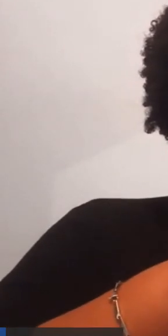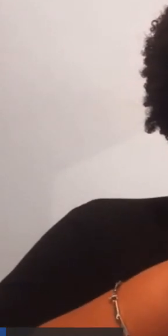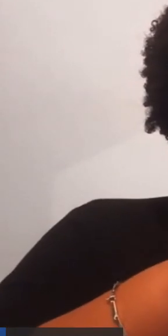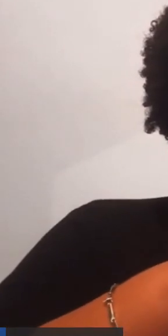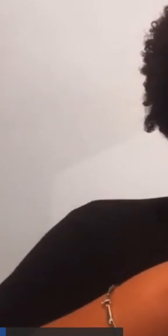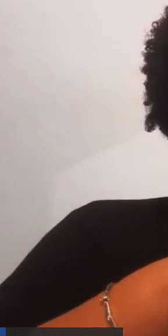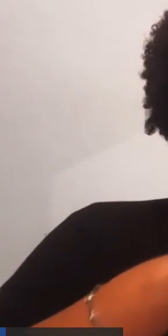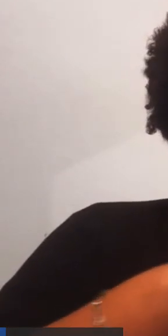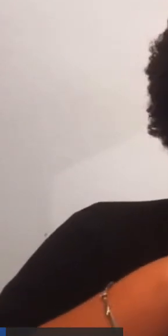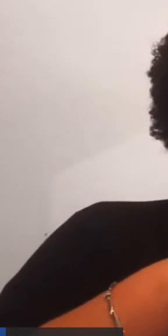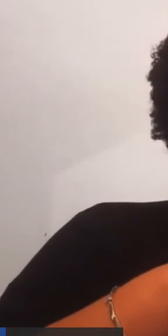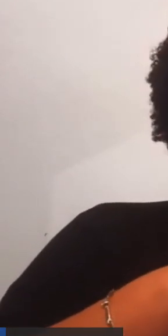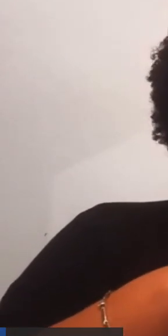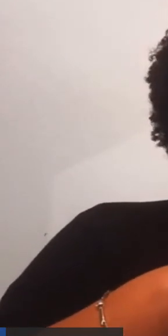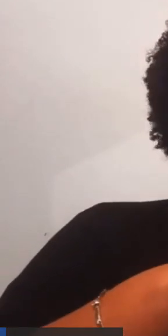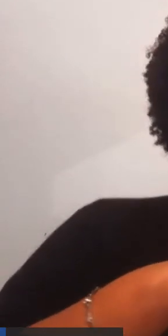está deitado,